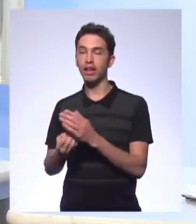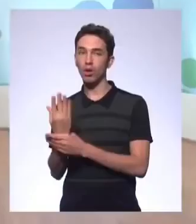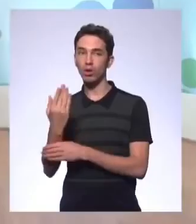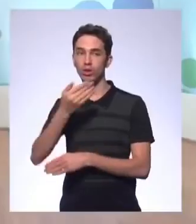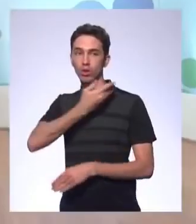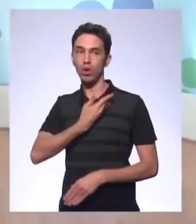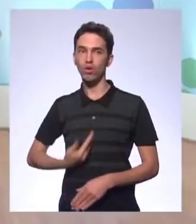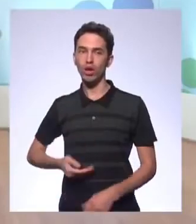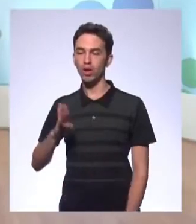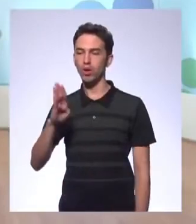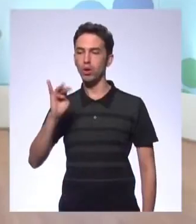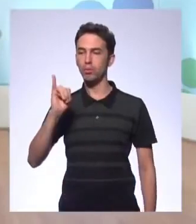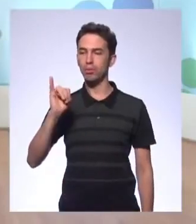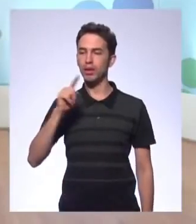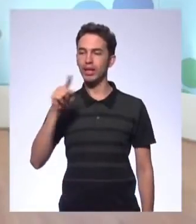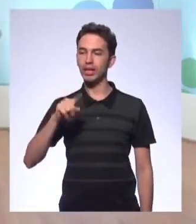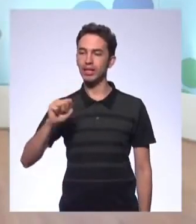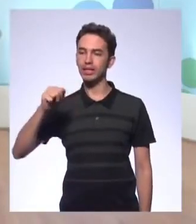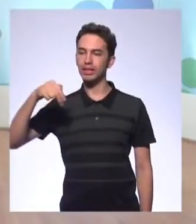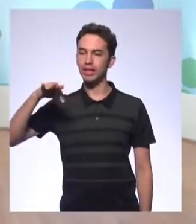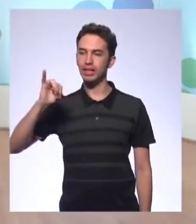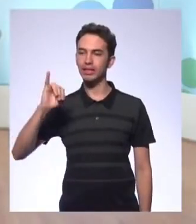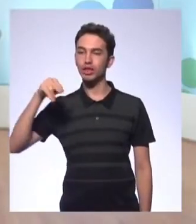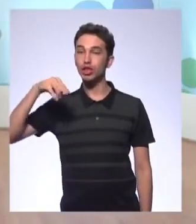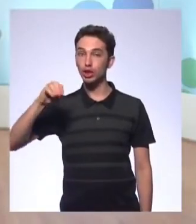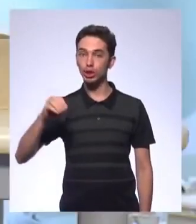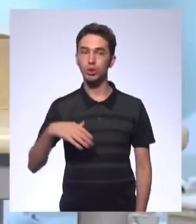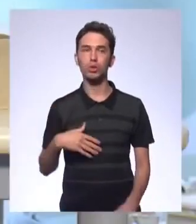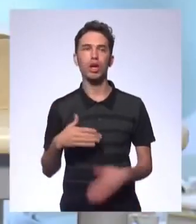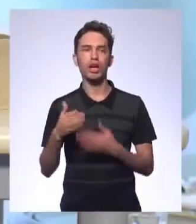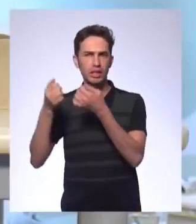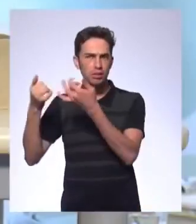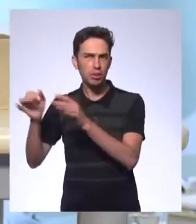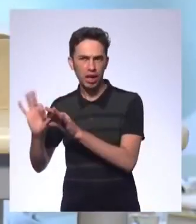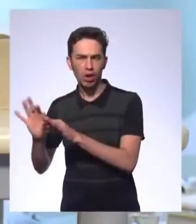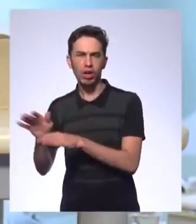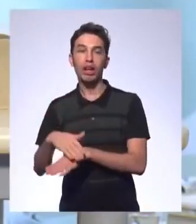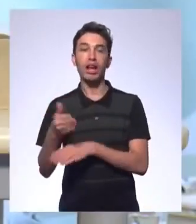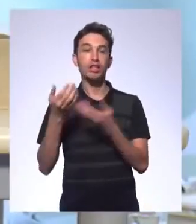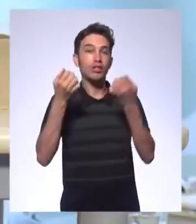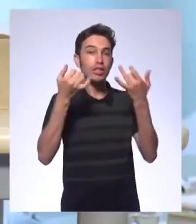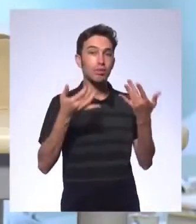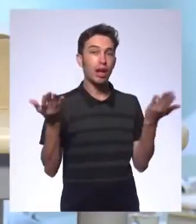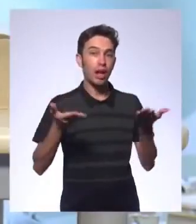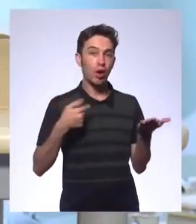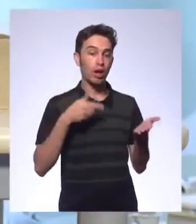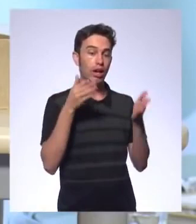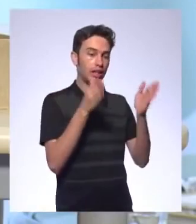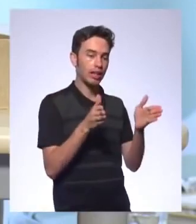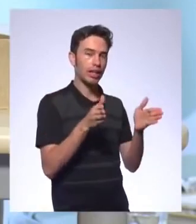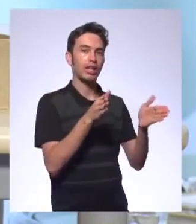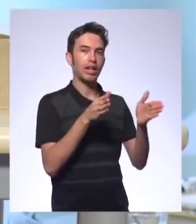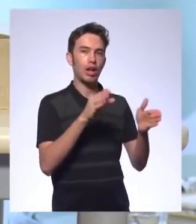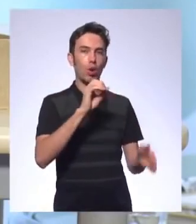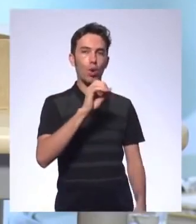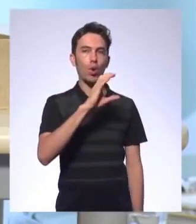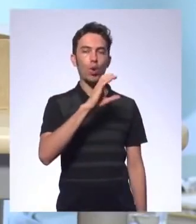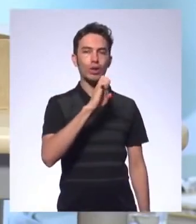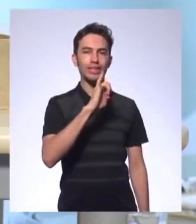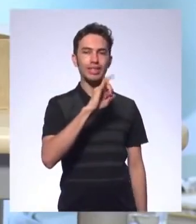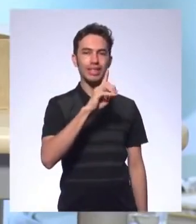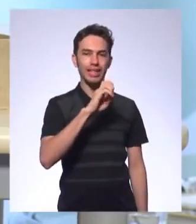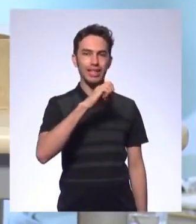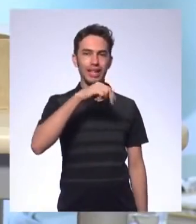certo? Certo. Nós vamos falar da outra porção, que é a porção ocidental, que é a porção ocidental onde